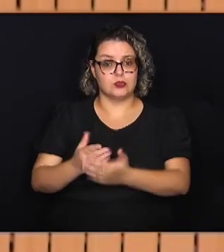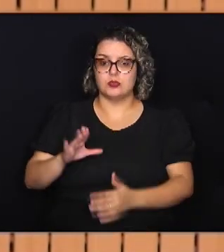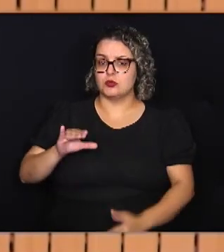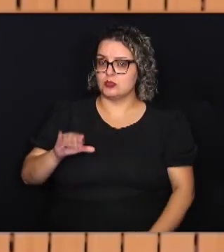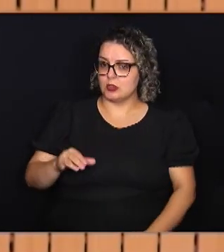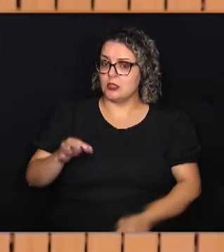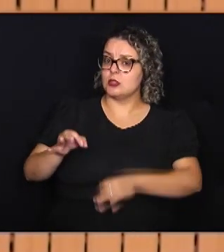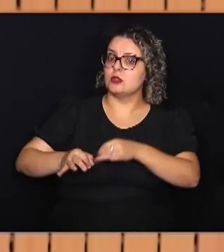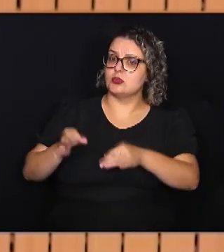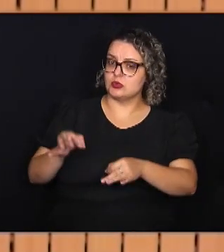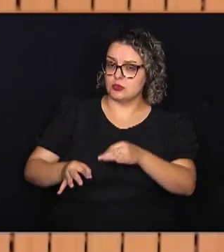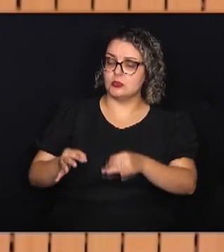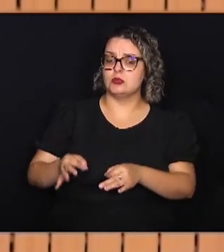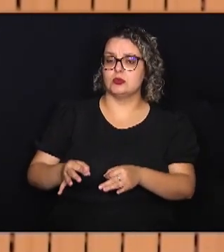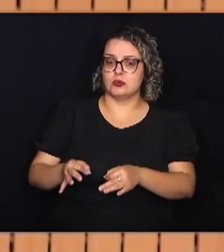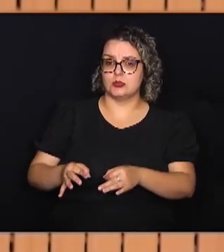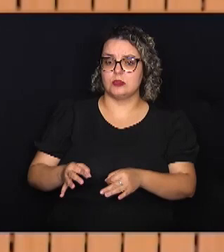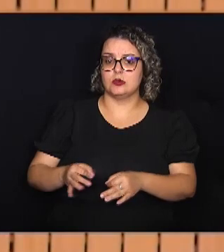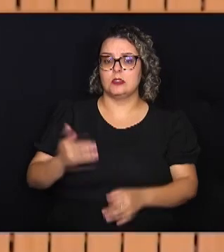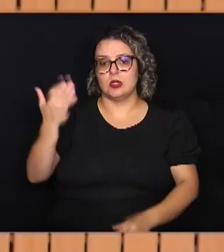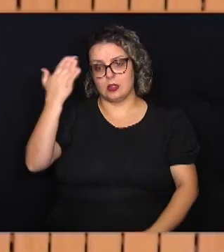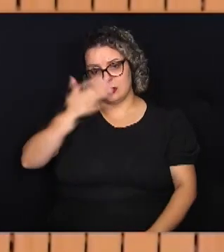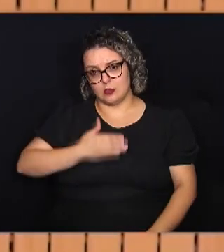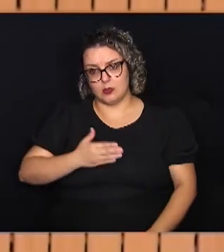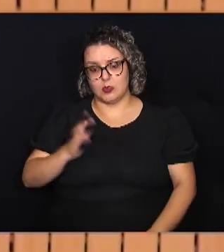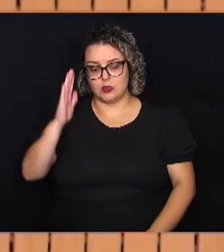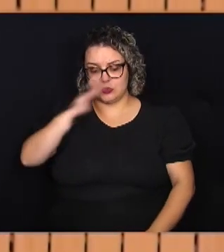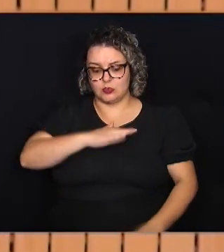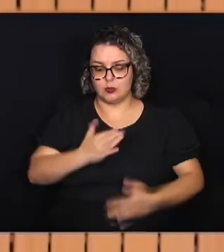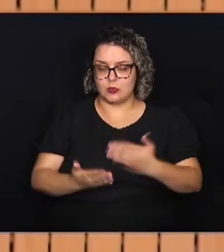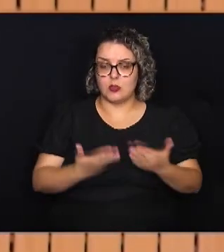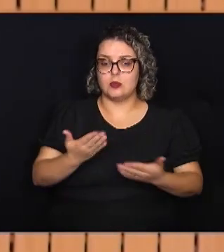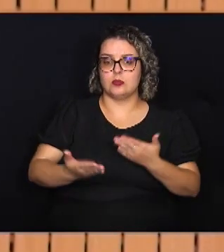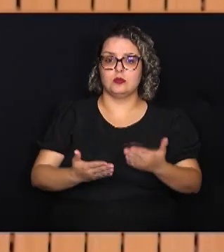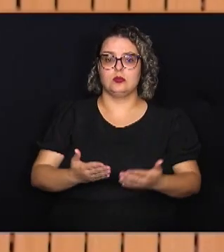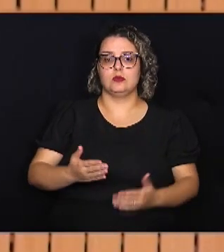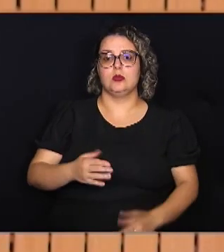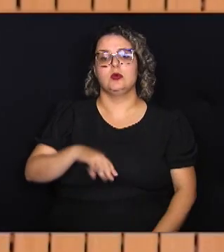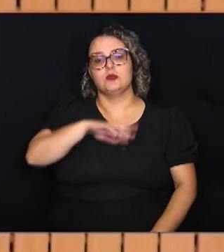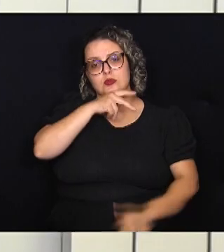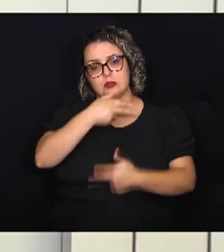jurídicos acerca da comprovação dos maus tratos aos animais em rodeios.